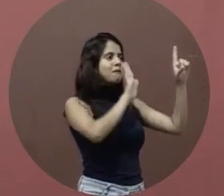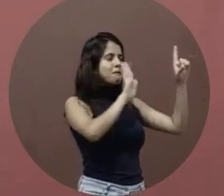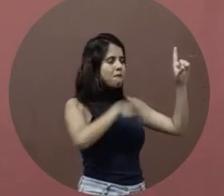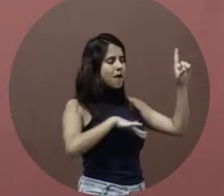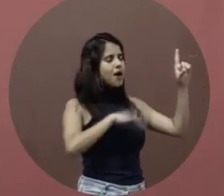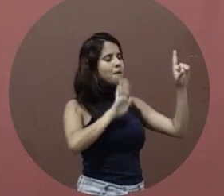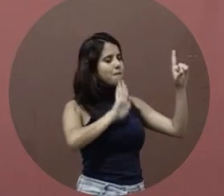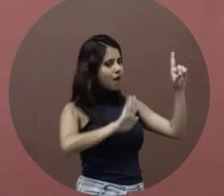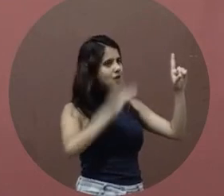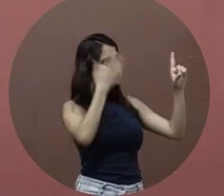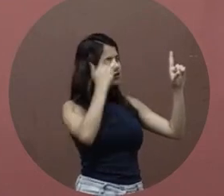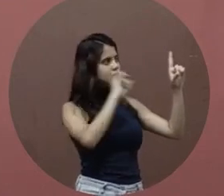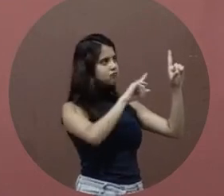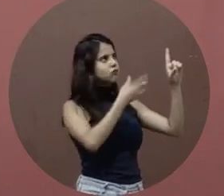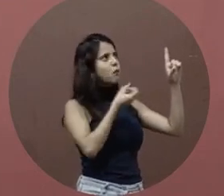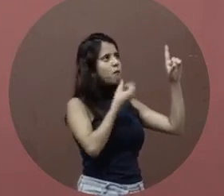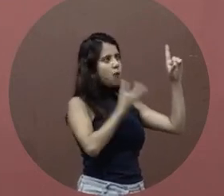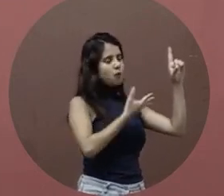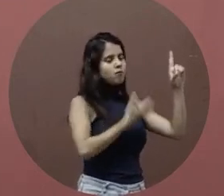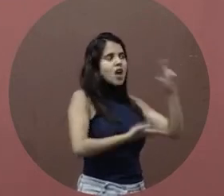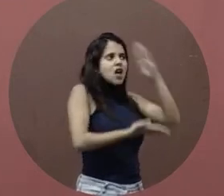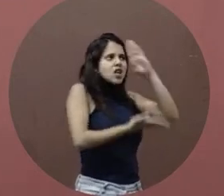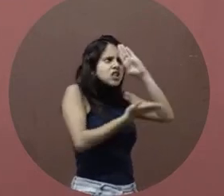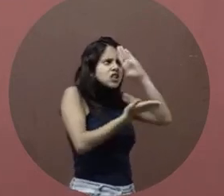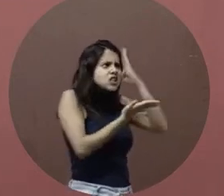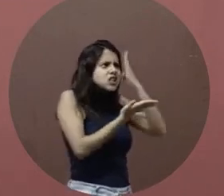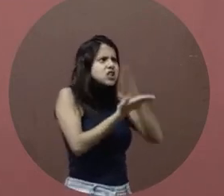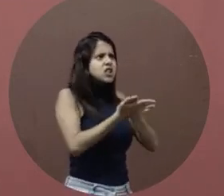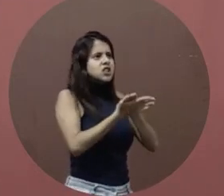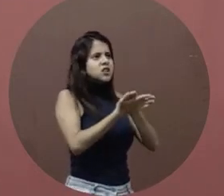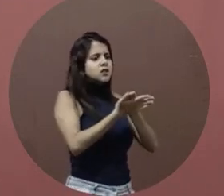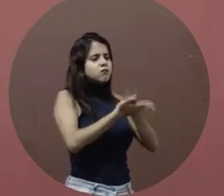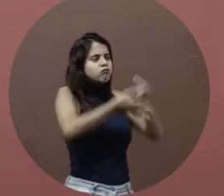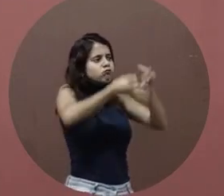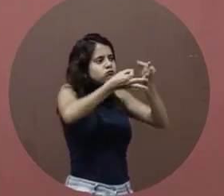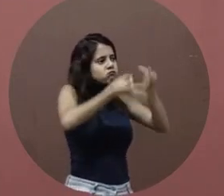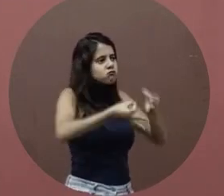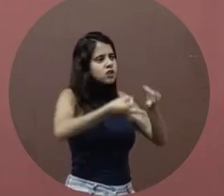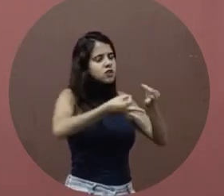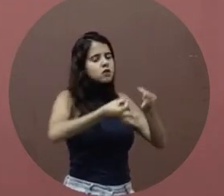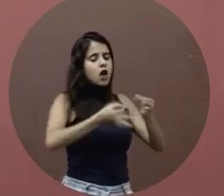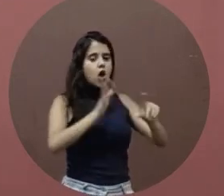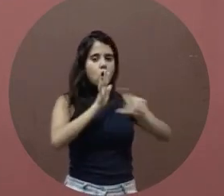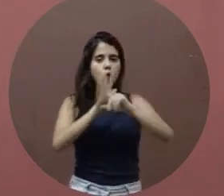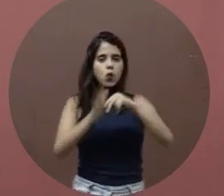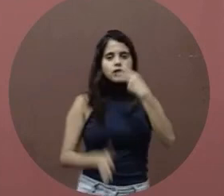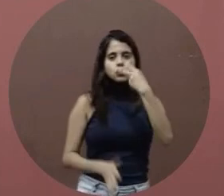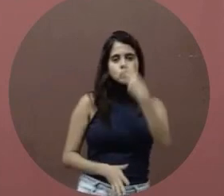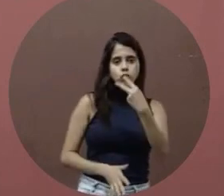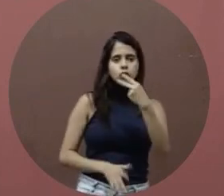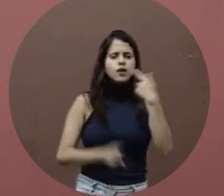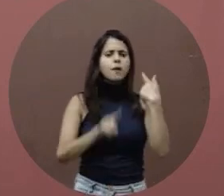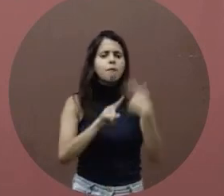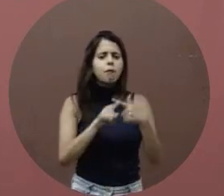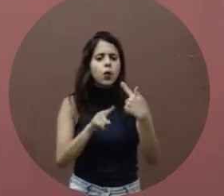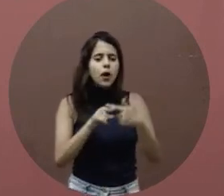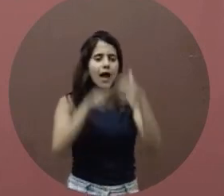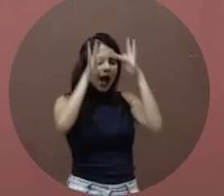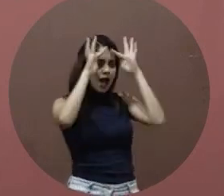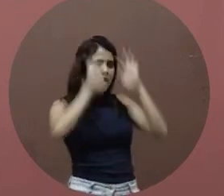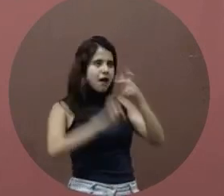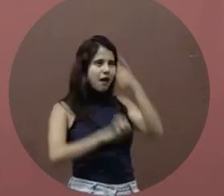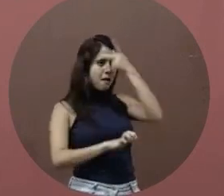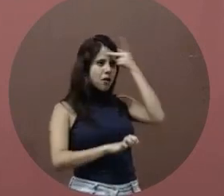A convicção. Sabe por quê? Olha o verso 2. Pois pela fé os antigos